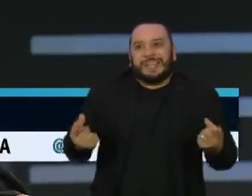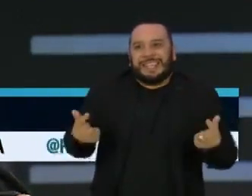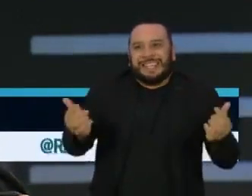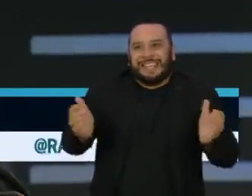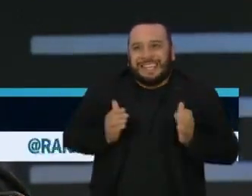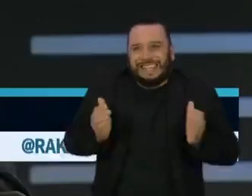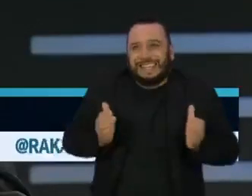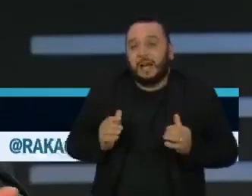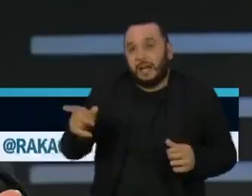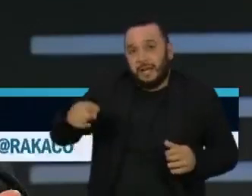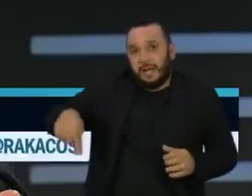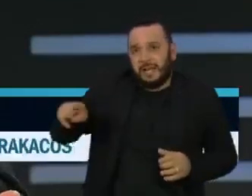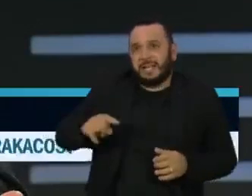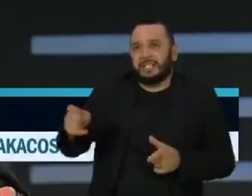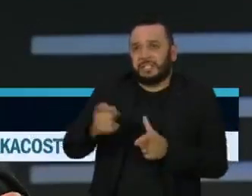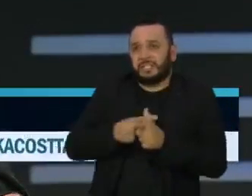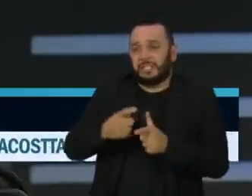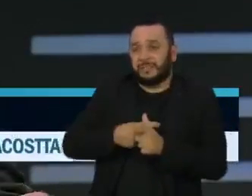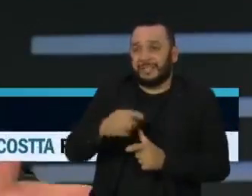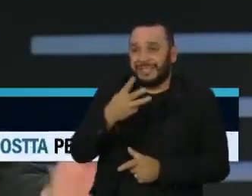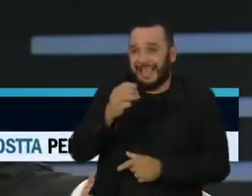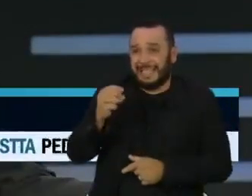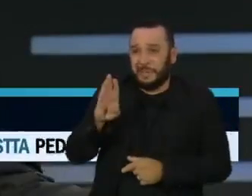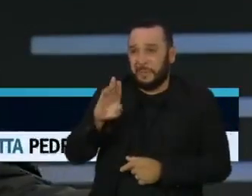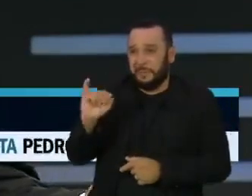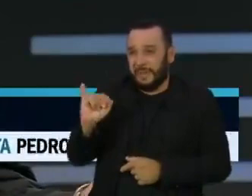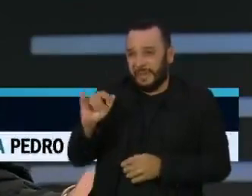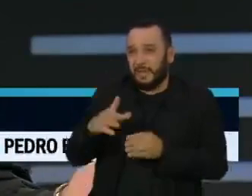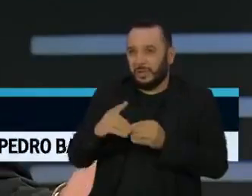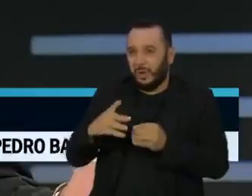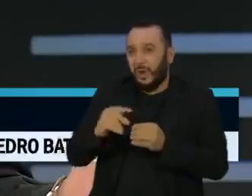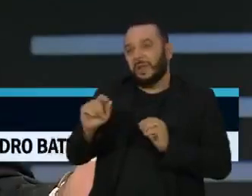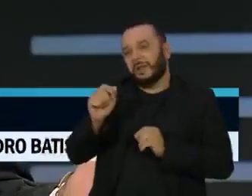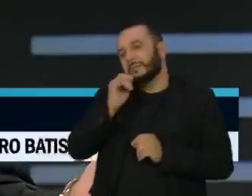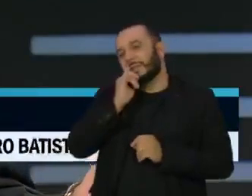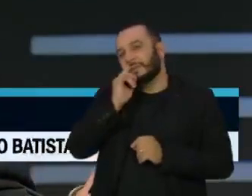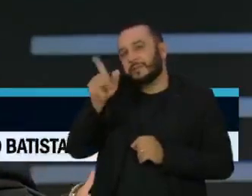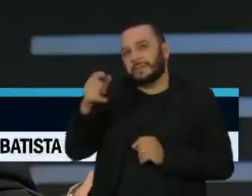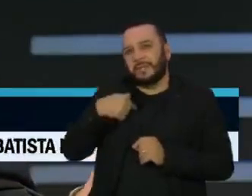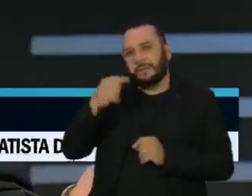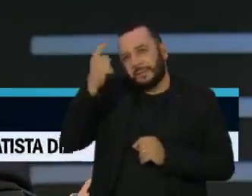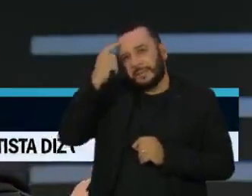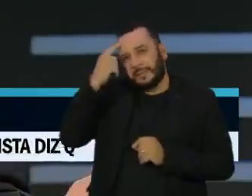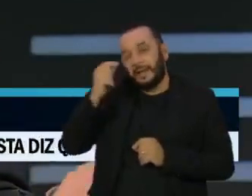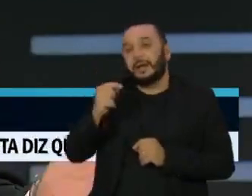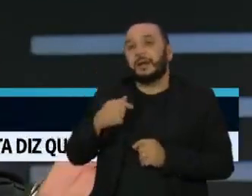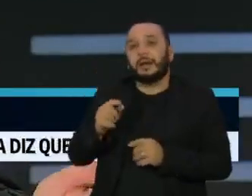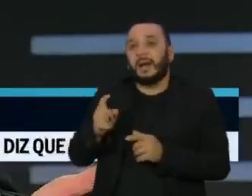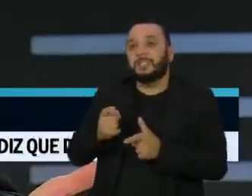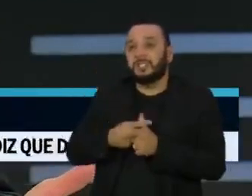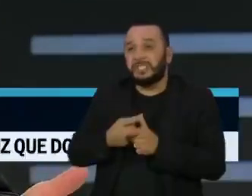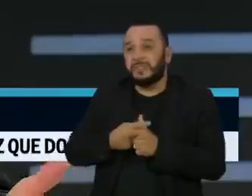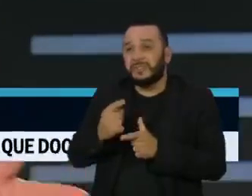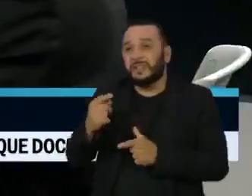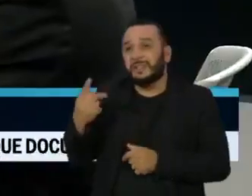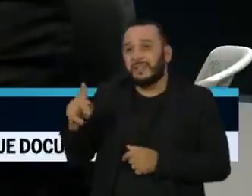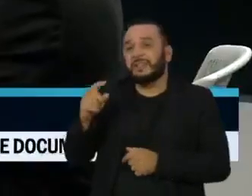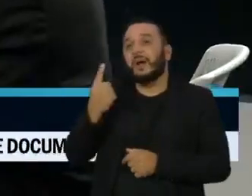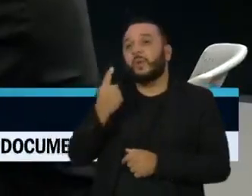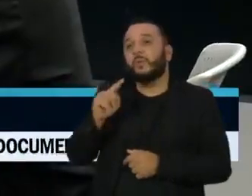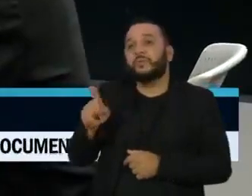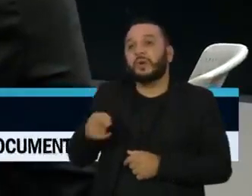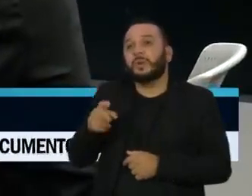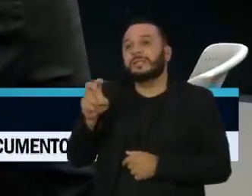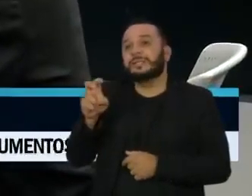essa eu esse individamento dele de 300 Bilhões de Dólares se colocar em reais o falando a dívida dela é 1,5 trilhões de reais